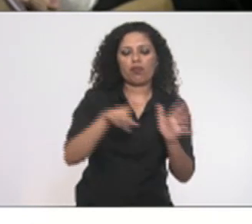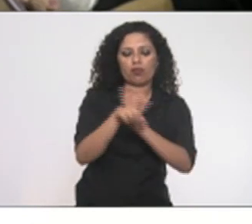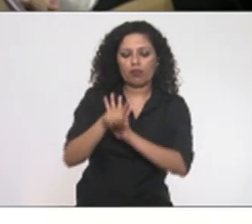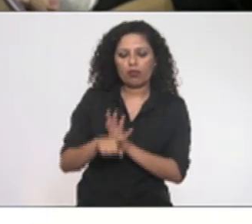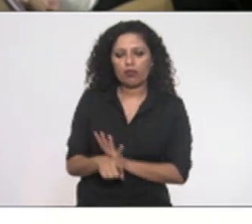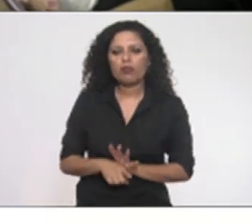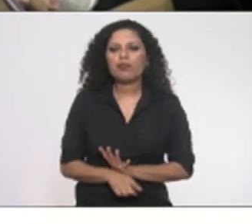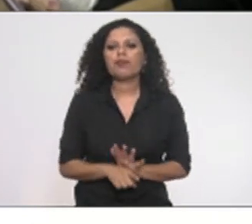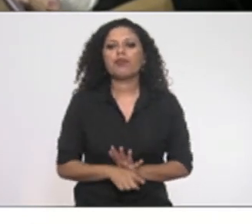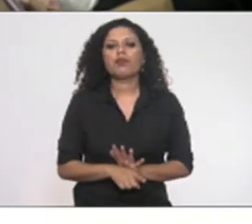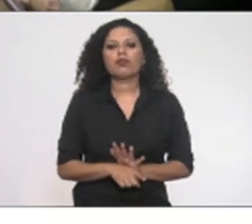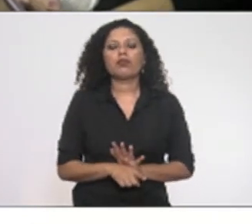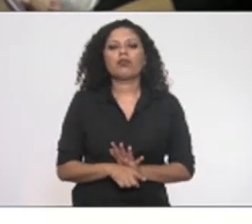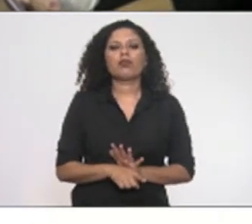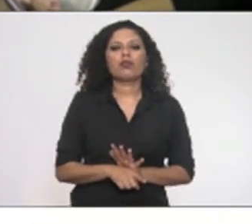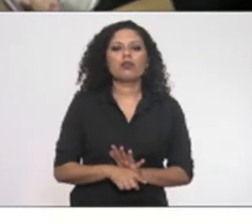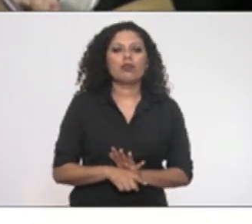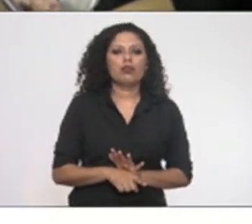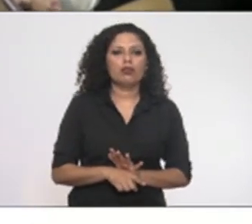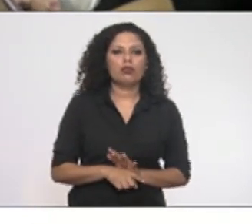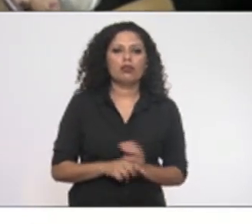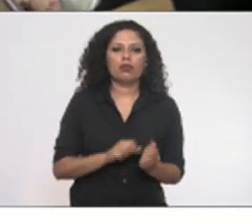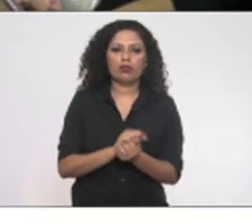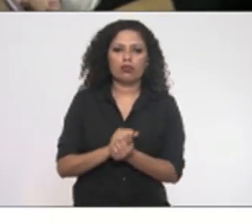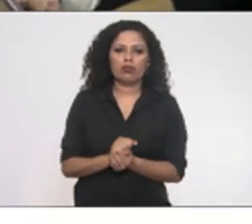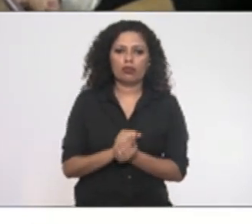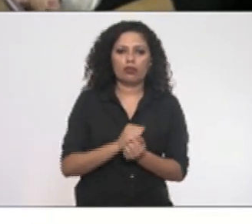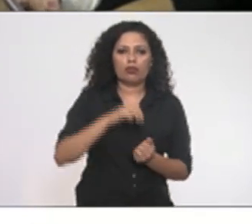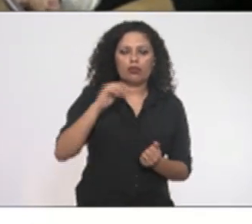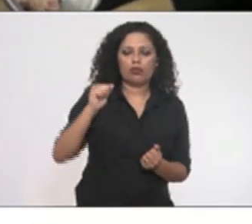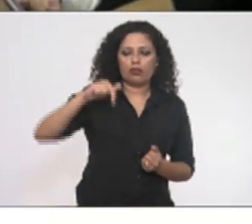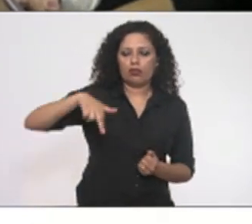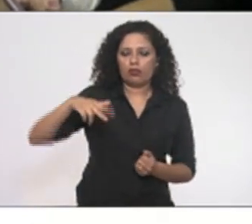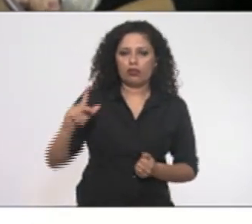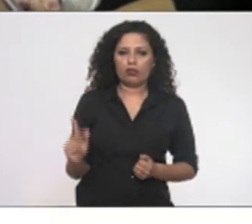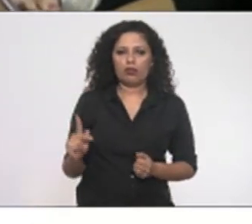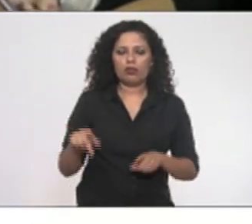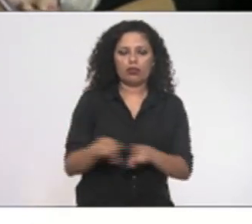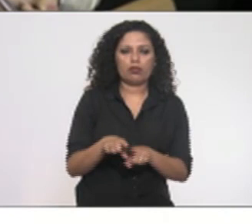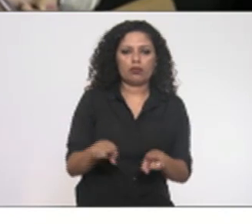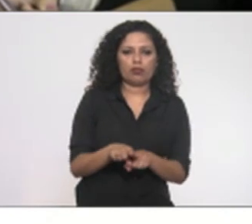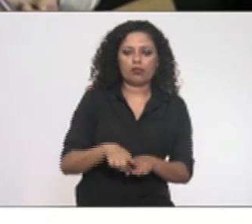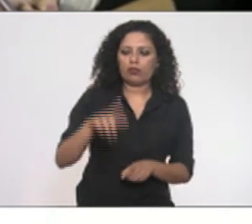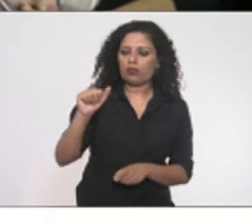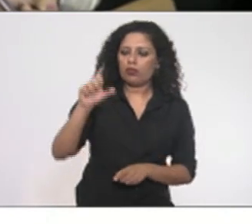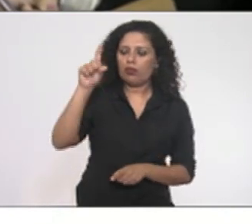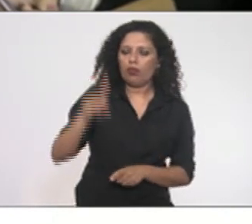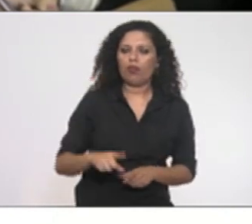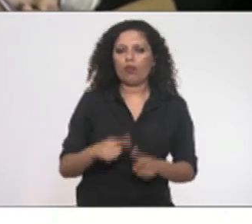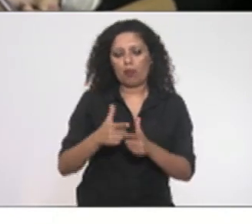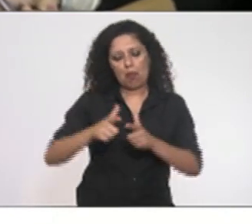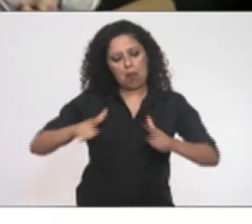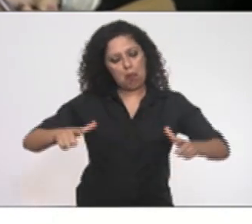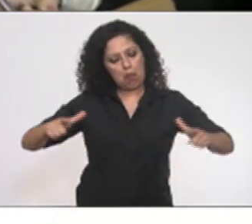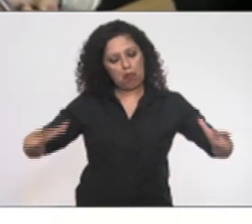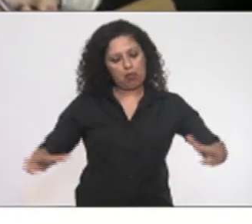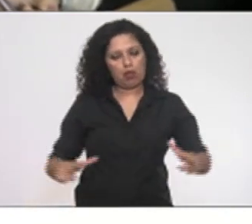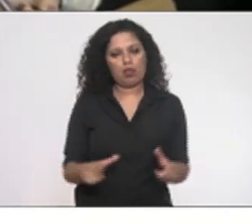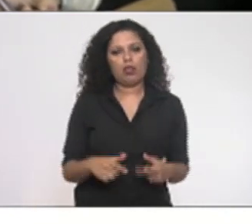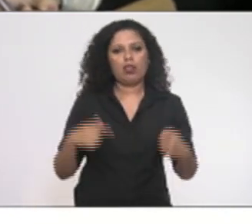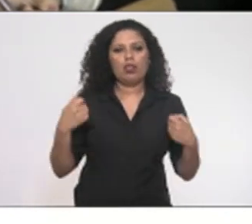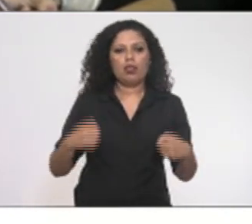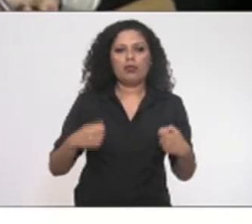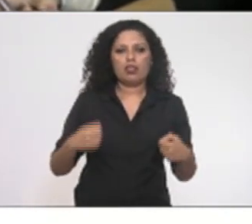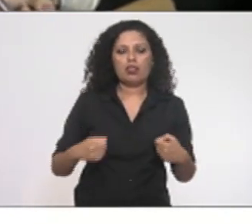órgãos, tanto pelo CAD quanto pela ANP. E no que concerne aos volumes de gás natural ora adquiridos, terceiros